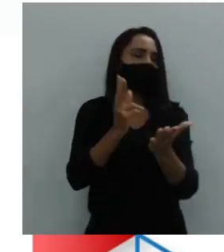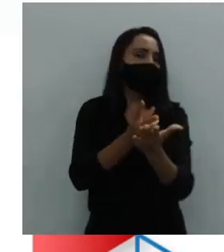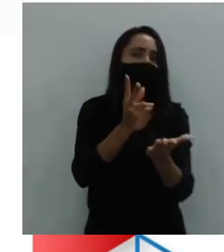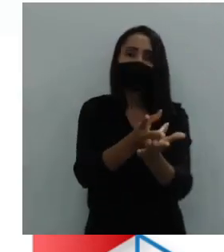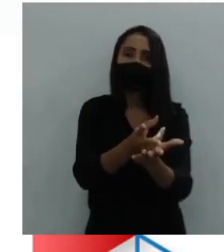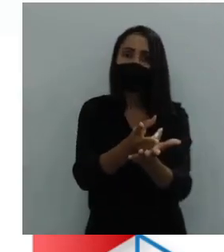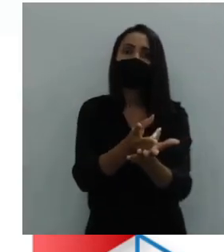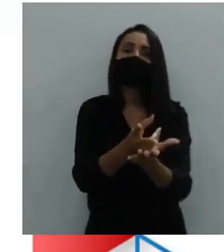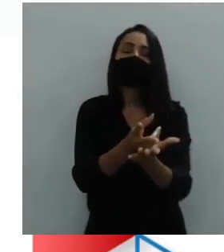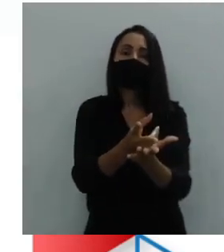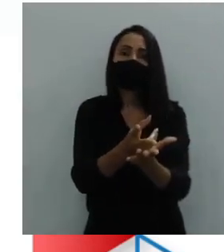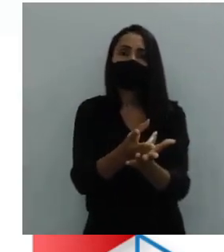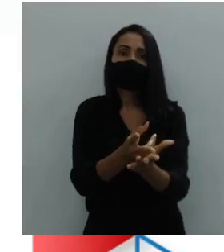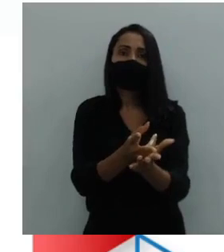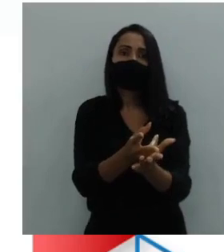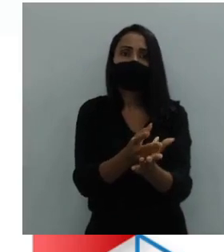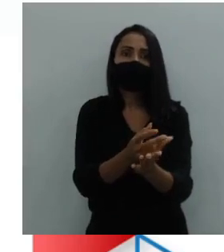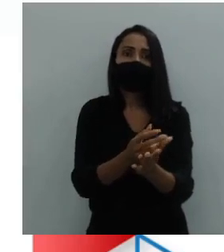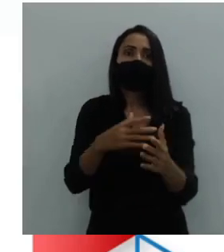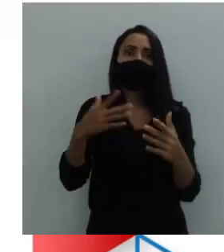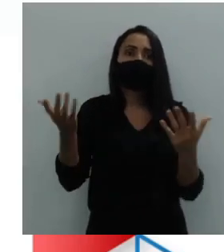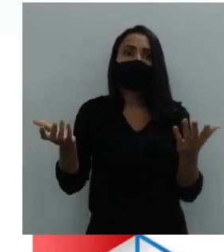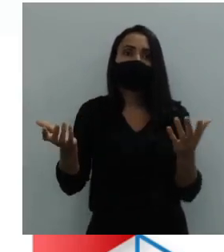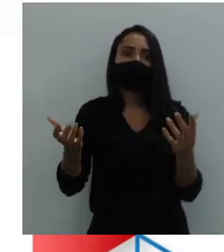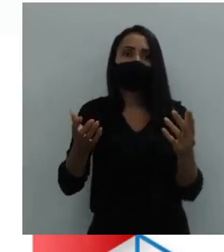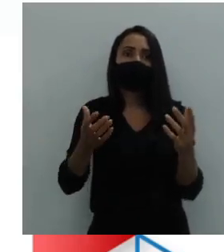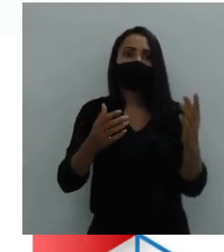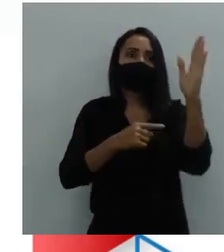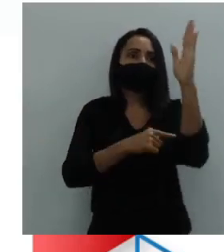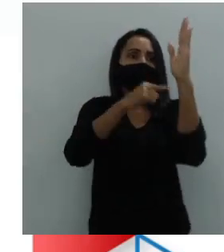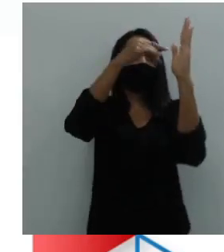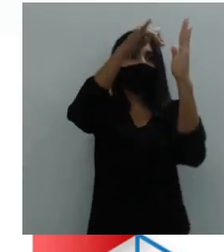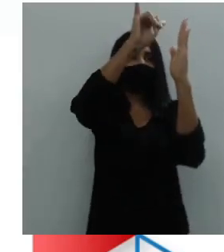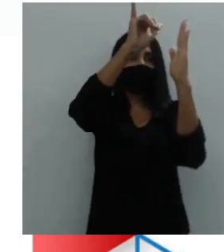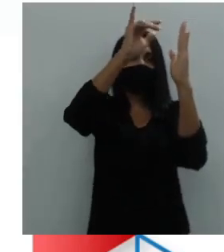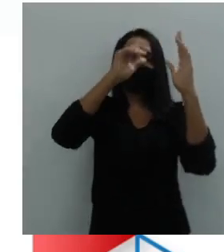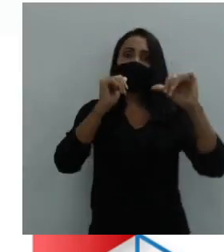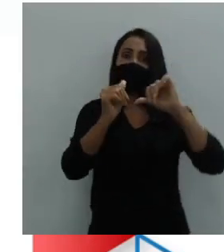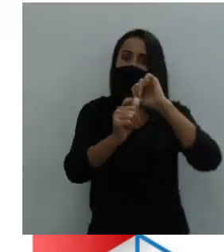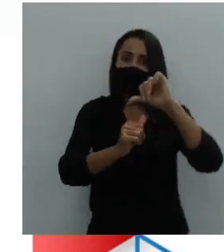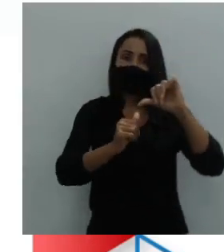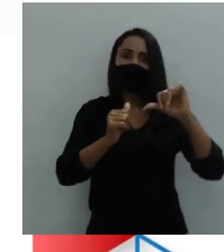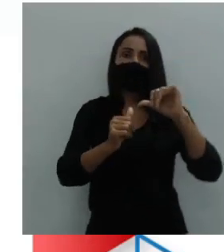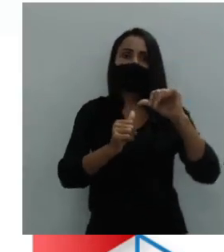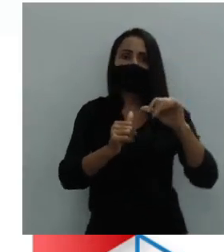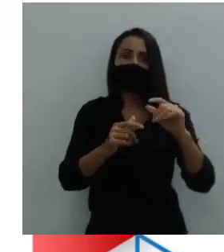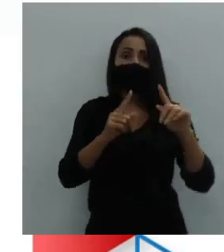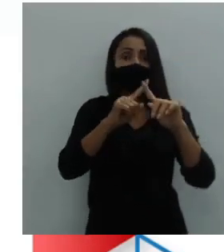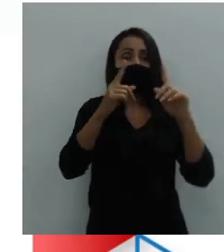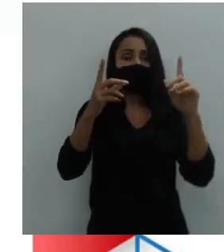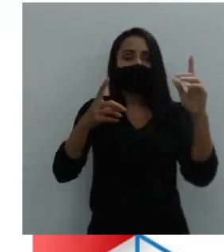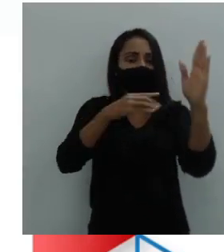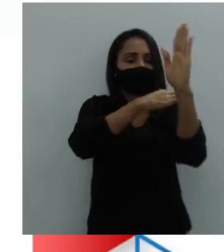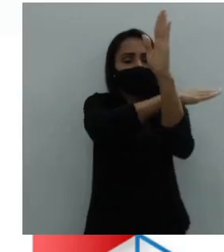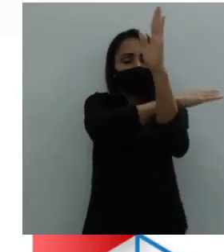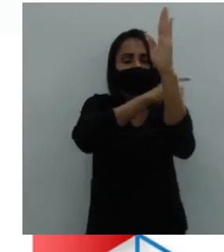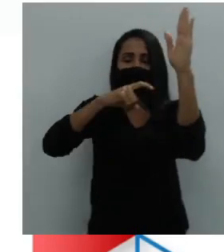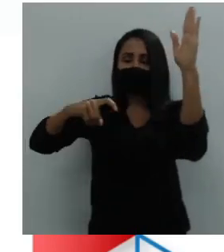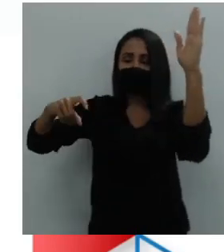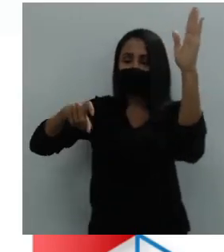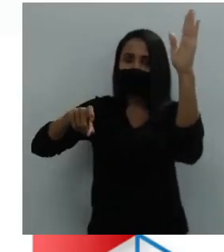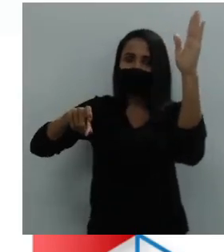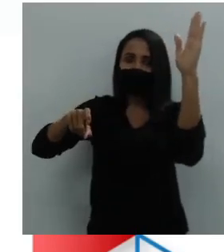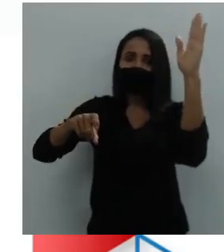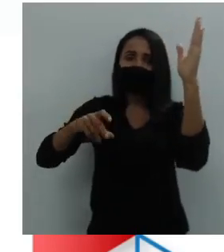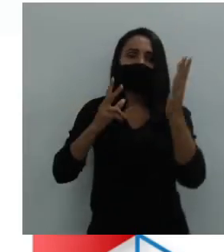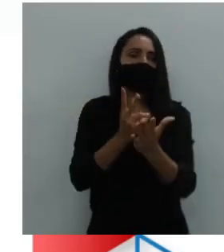do eixo Y, ele iria lá para cima, tá bom? Então se liga, o quadrante obtido é o quarto, seu lado terão a